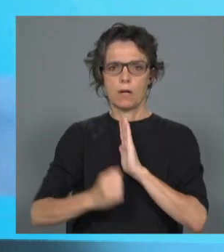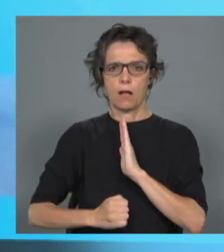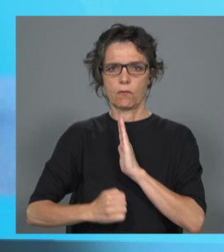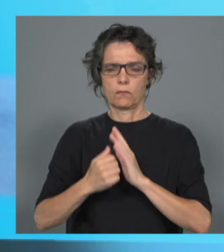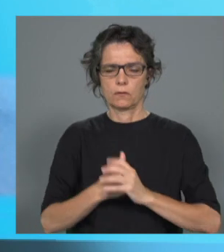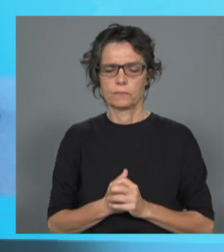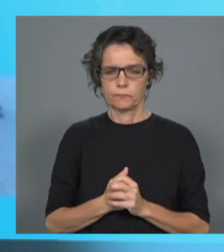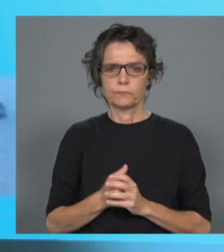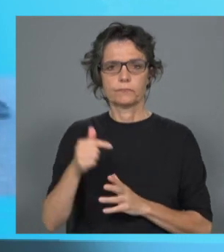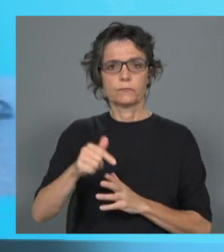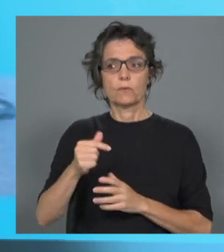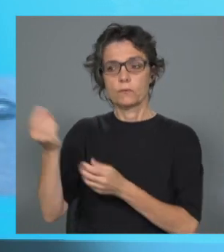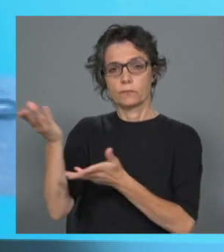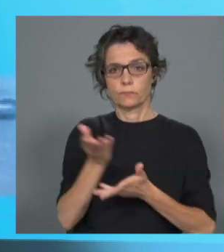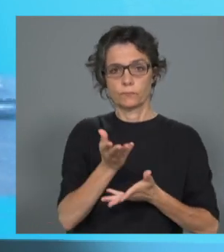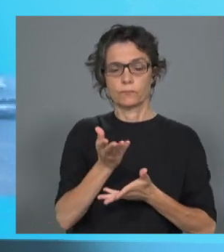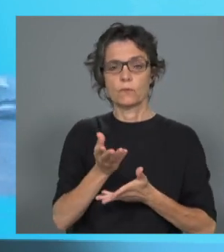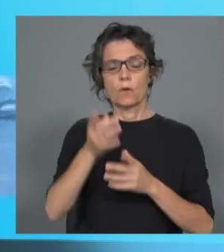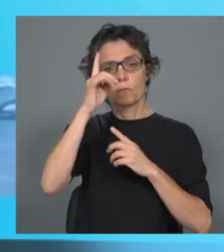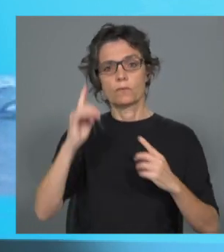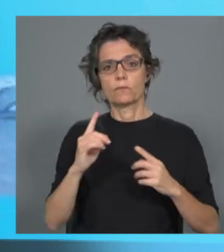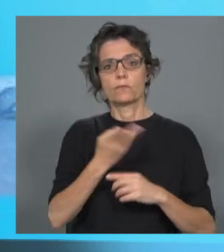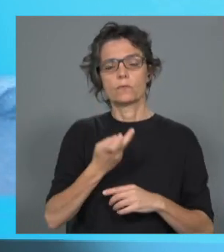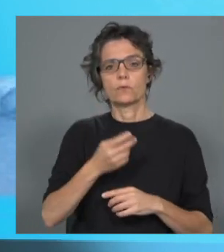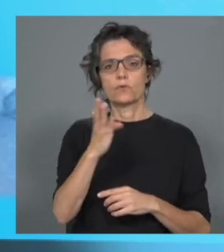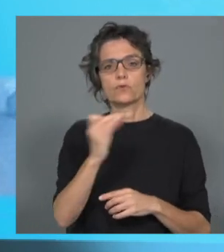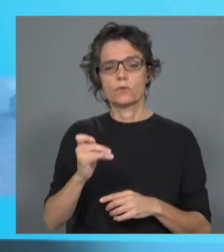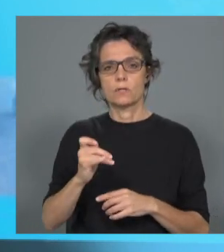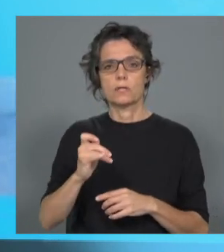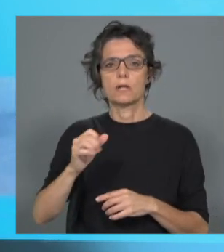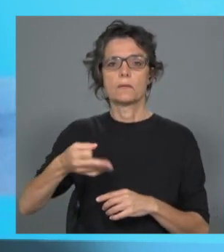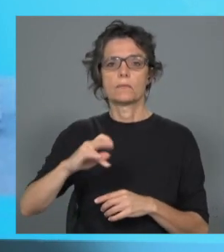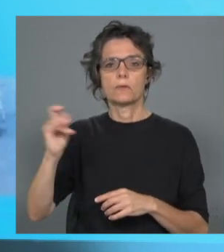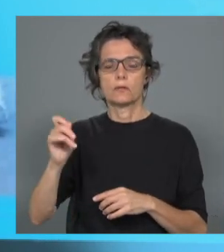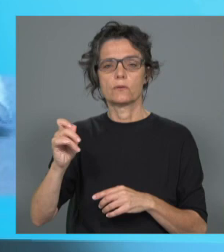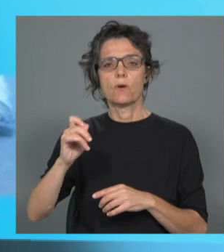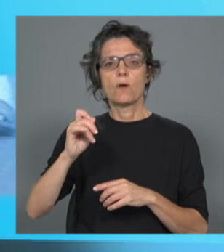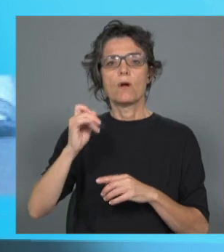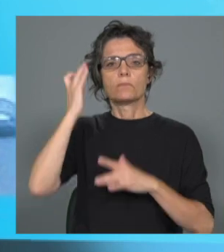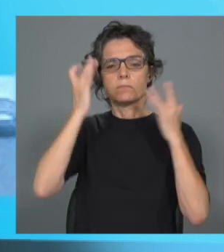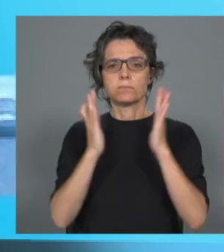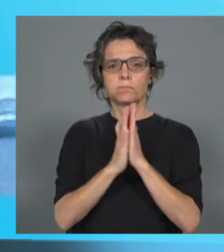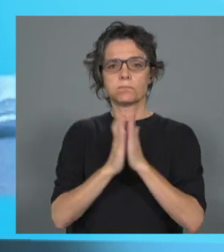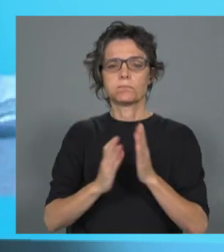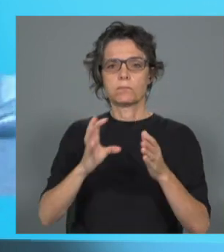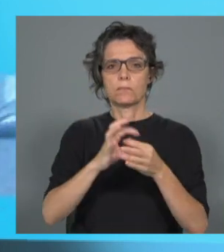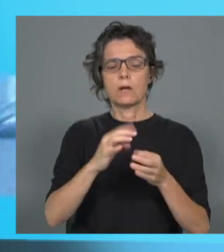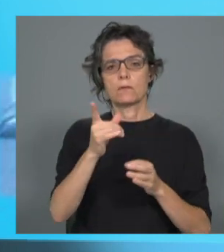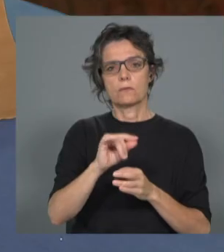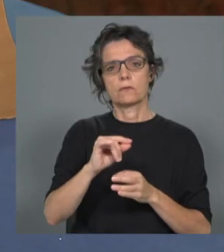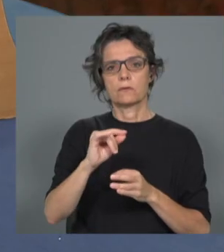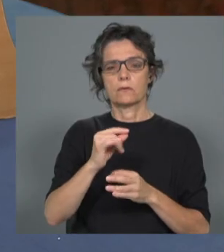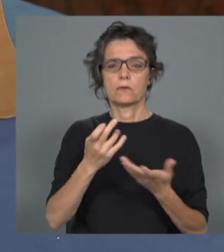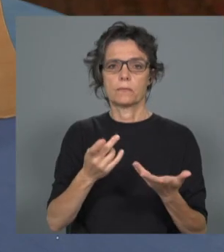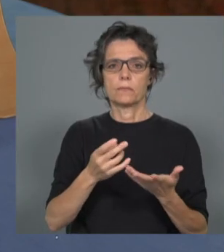entre nós o professor Dr. José Eduardo Borges de Pinho, teólogo e professor jubilado da Universidade Católica Portuguesa. Boa tarde, obrigado